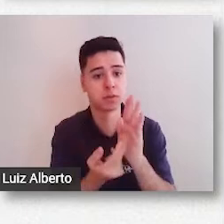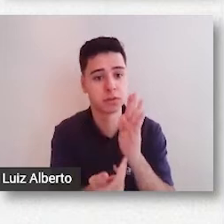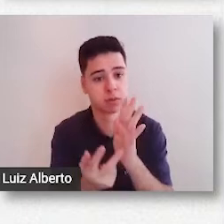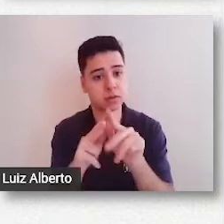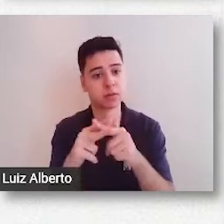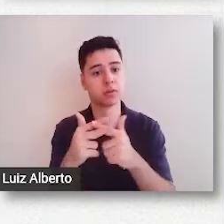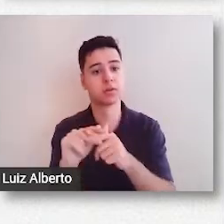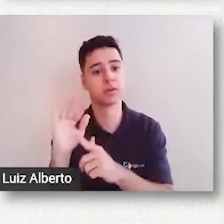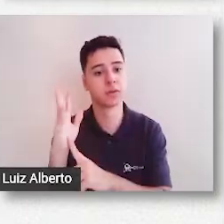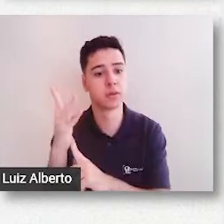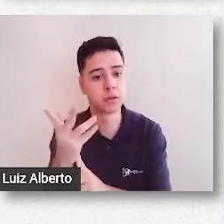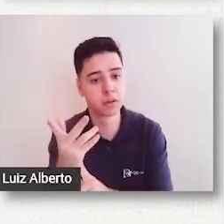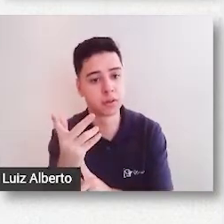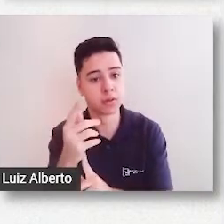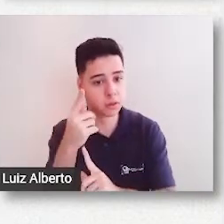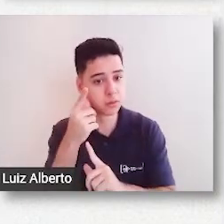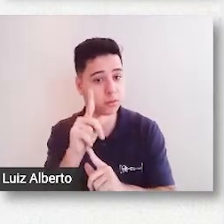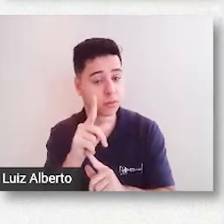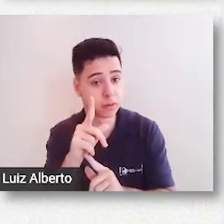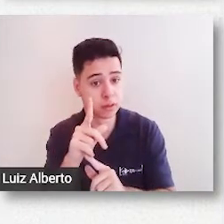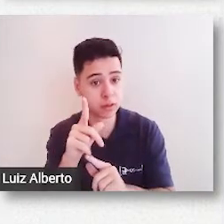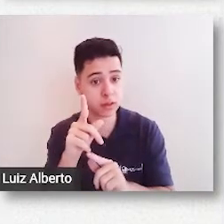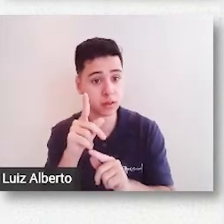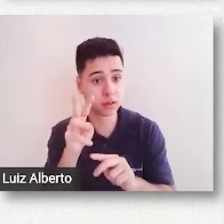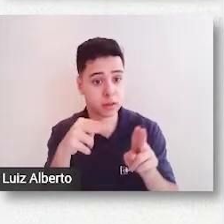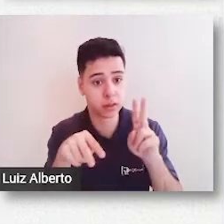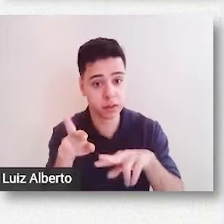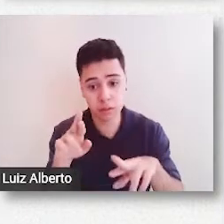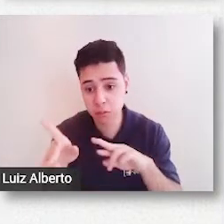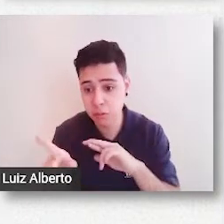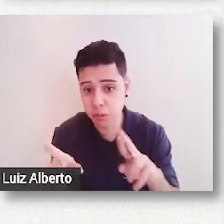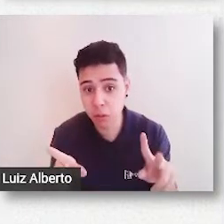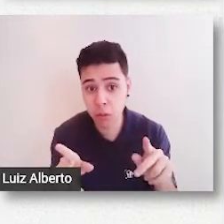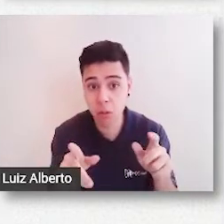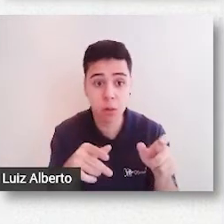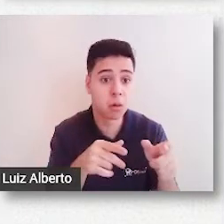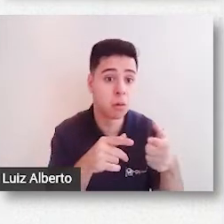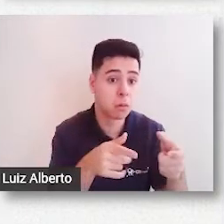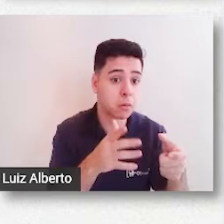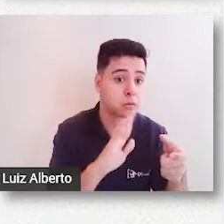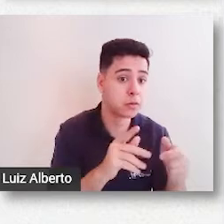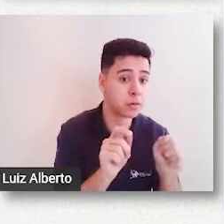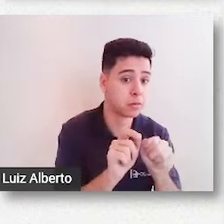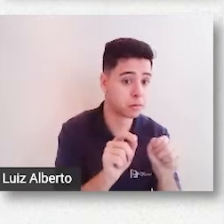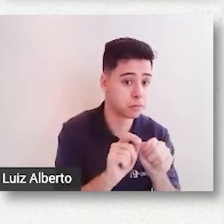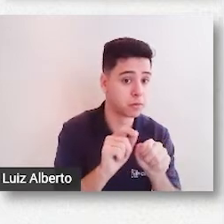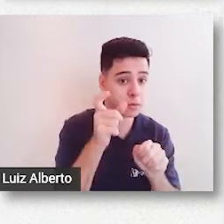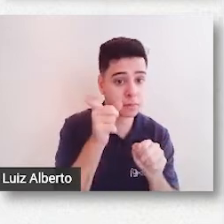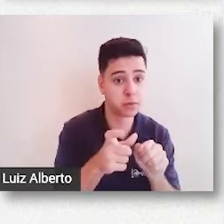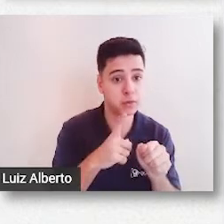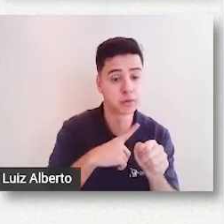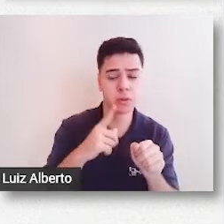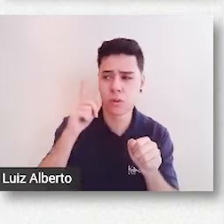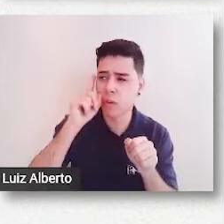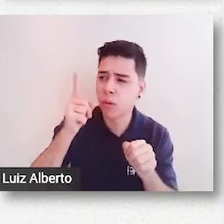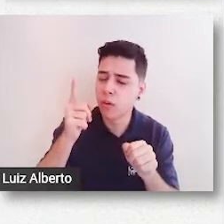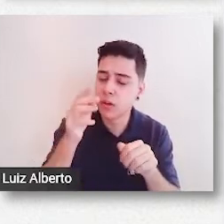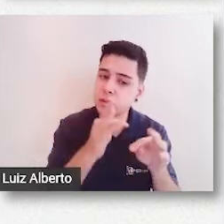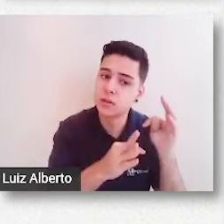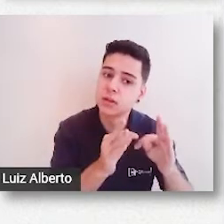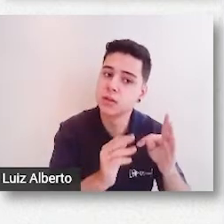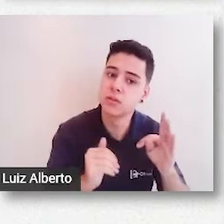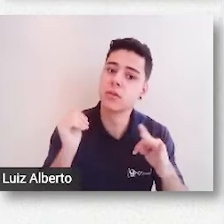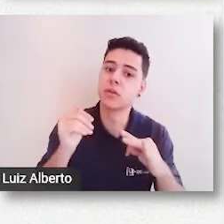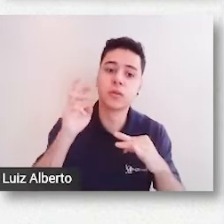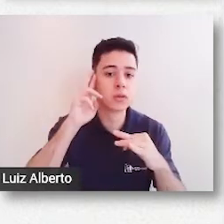arte, conseguem distinguir onde foi feito por uma pessoa que realmente tinha um domínio técnico maior, no caso o